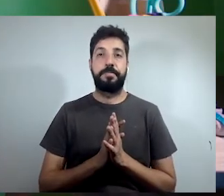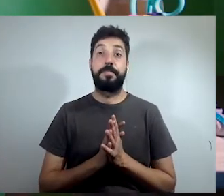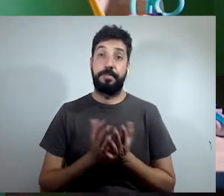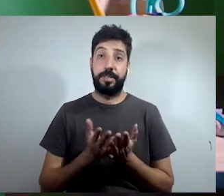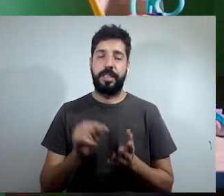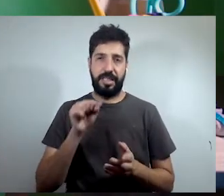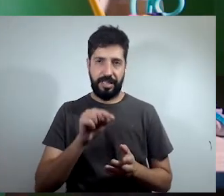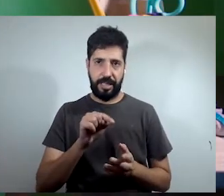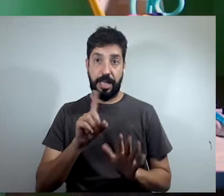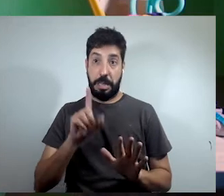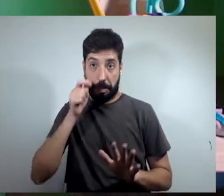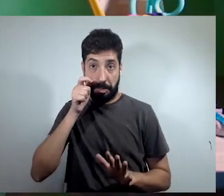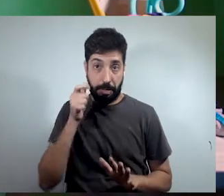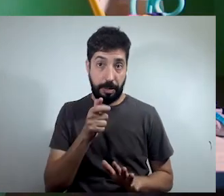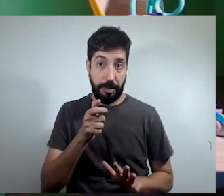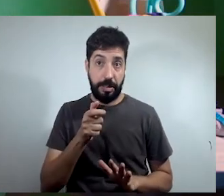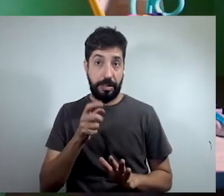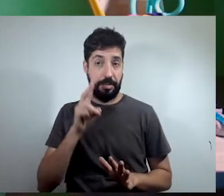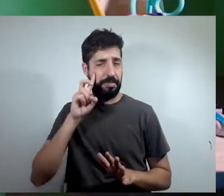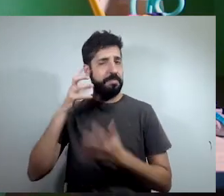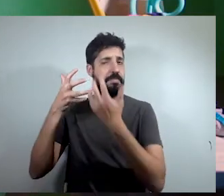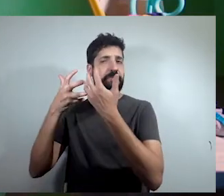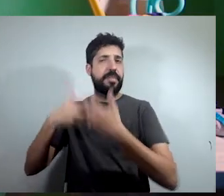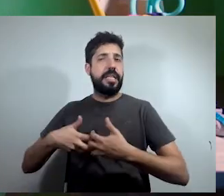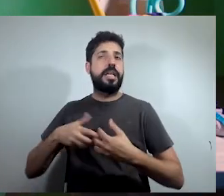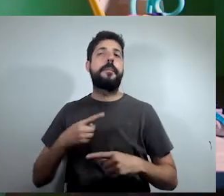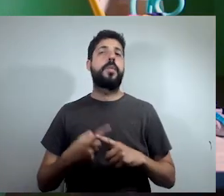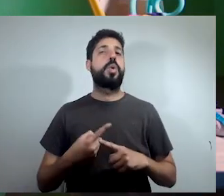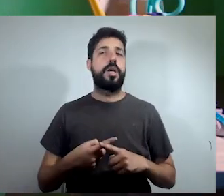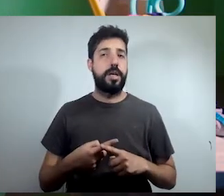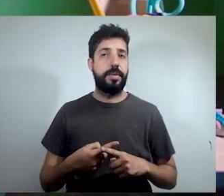Esse é um ponto muito interessante da gente pensar, porque